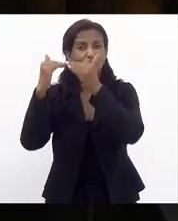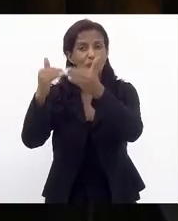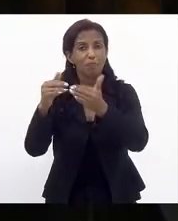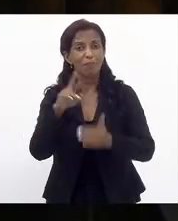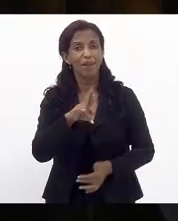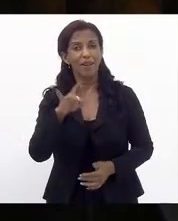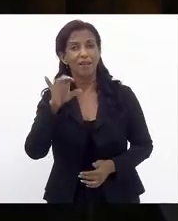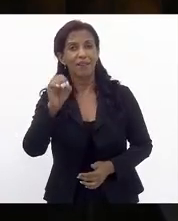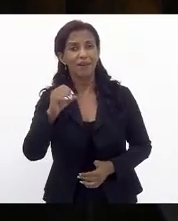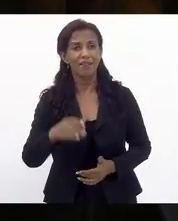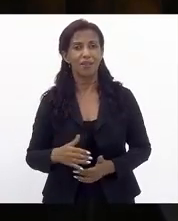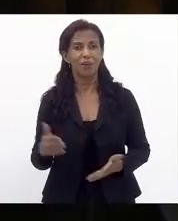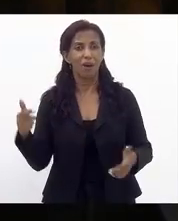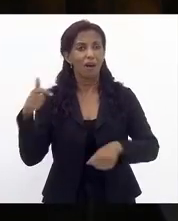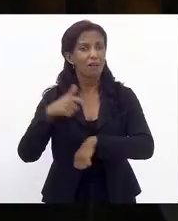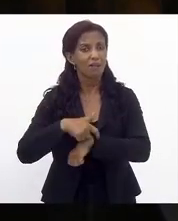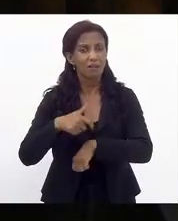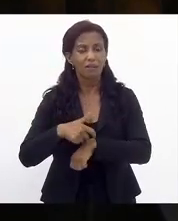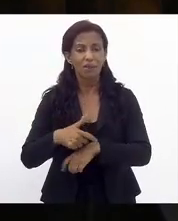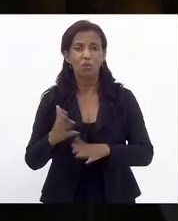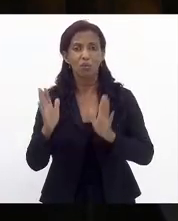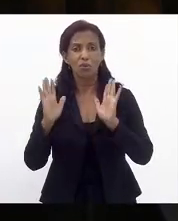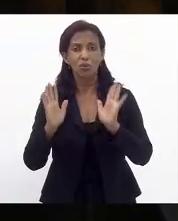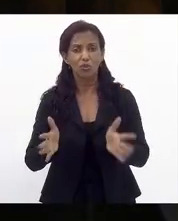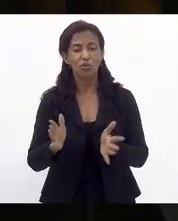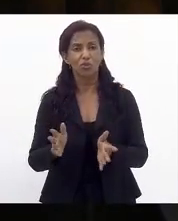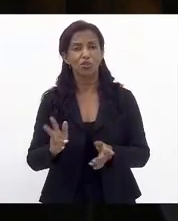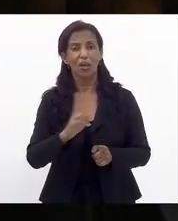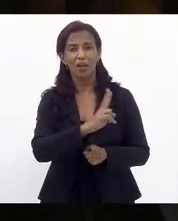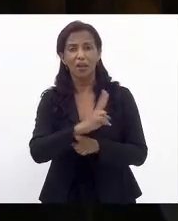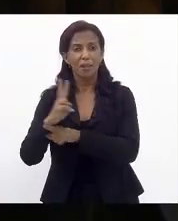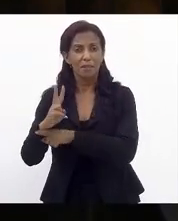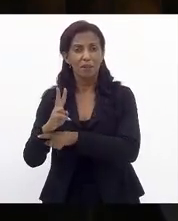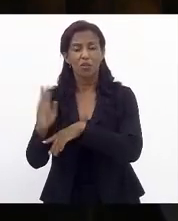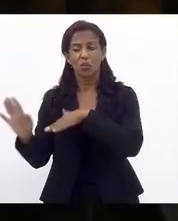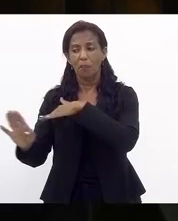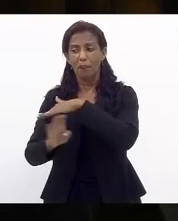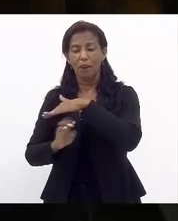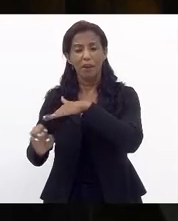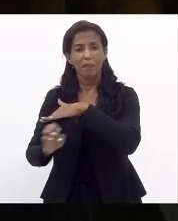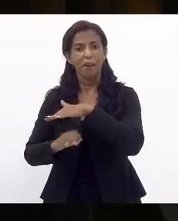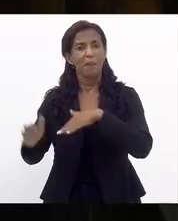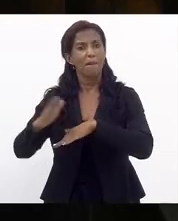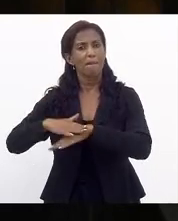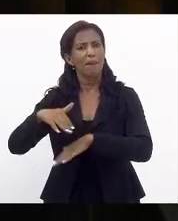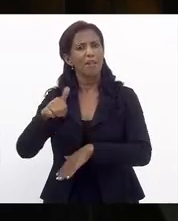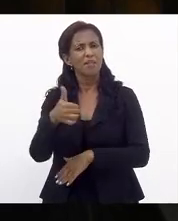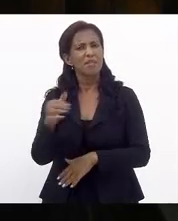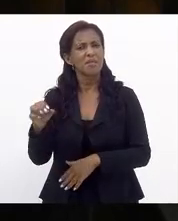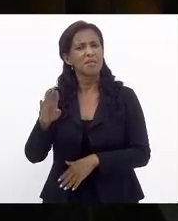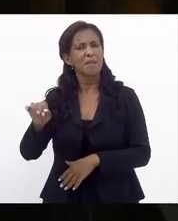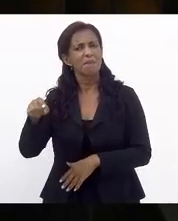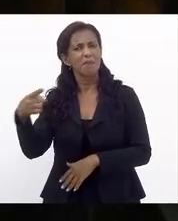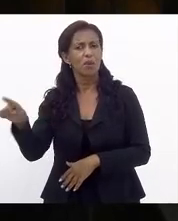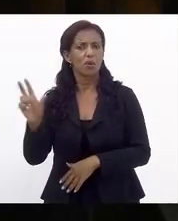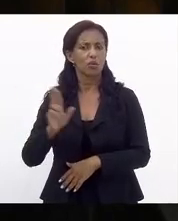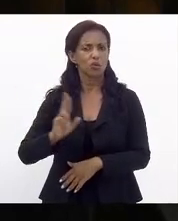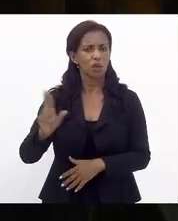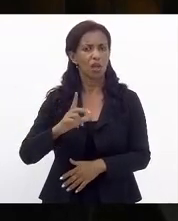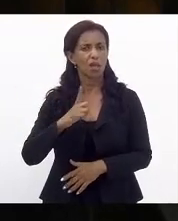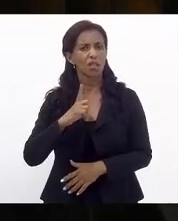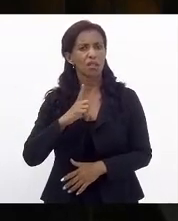era rio que até o momento já emprestou para pequena e microempresa mais de 100 milhões de reais em torno disso